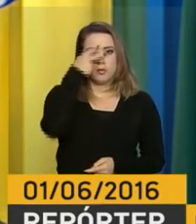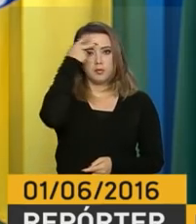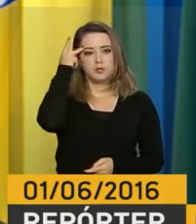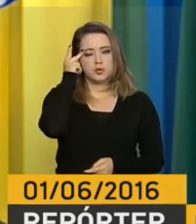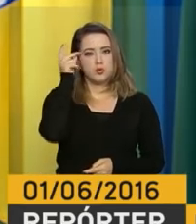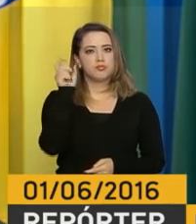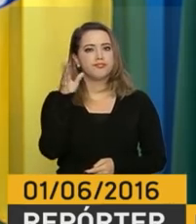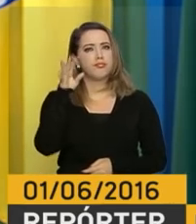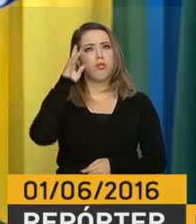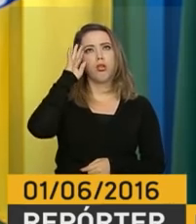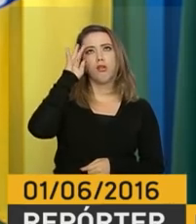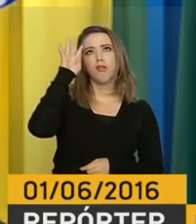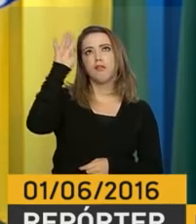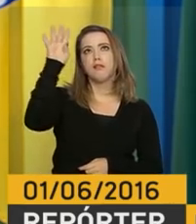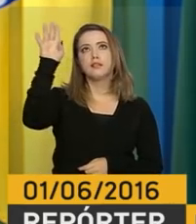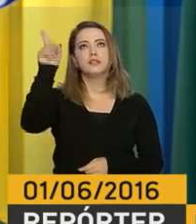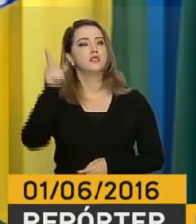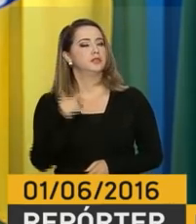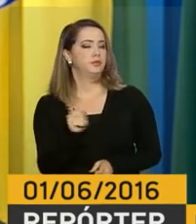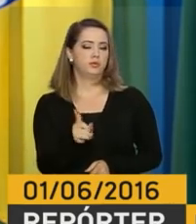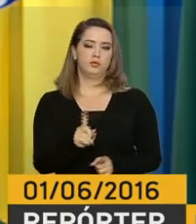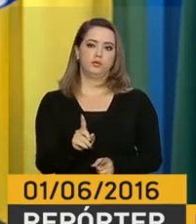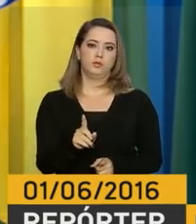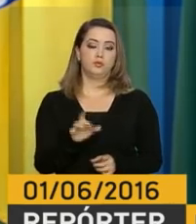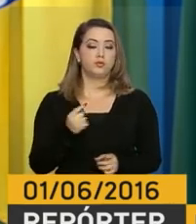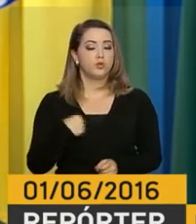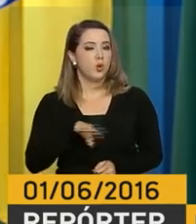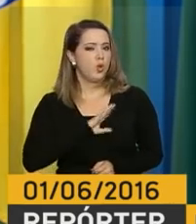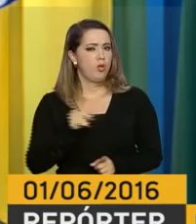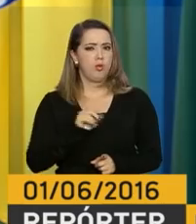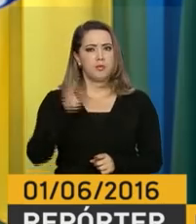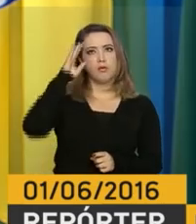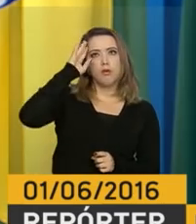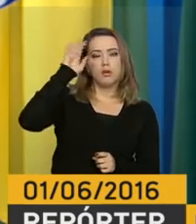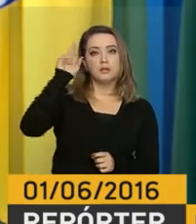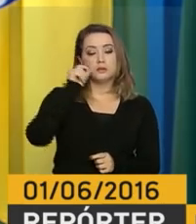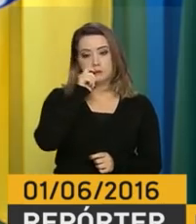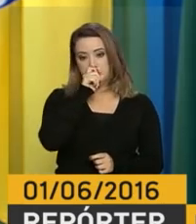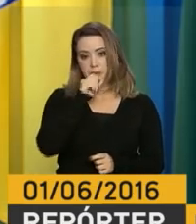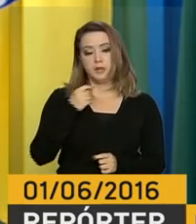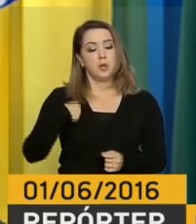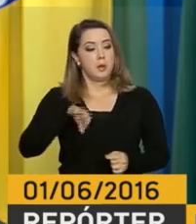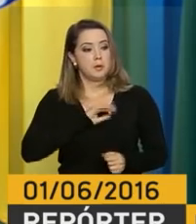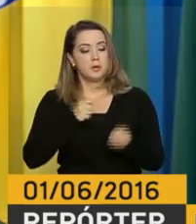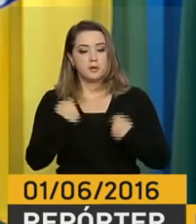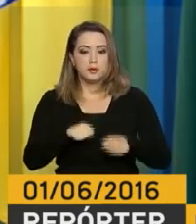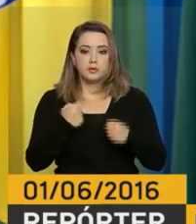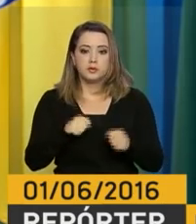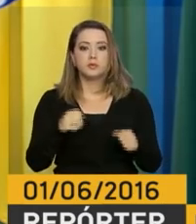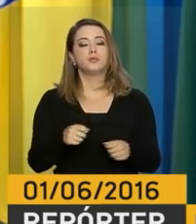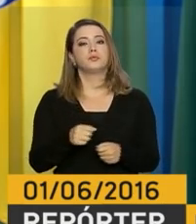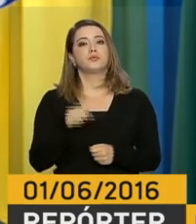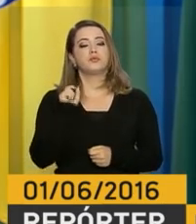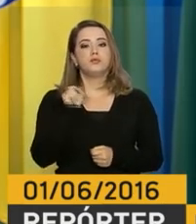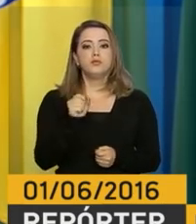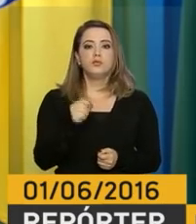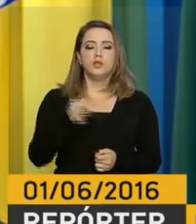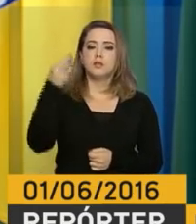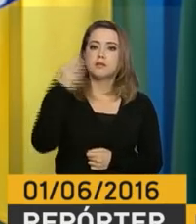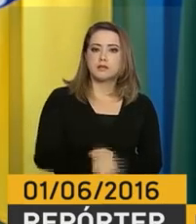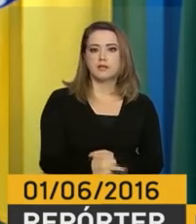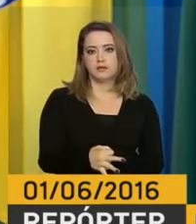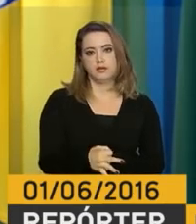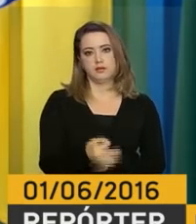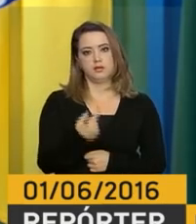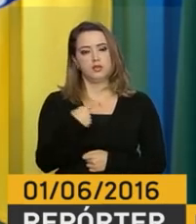porque ideias abstratas geram sempre diagnósticos Nós não precisamos de Diagnósticos nós precisamos de soluções não é mas você não é de